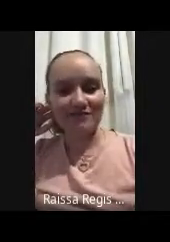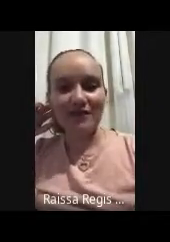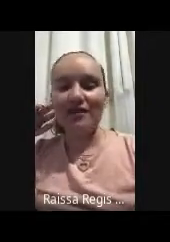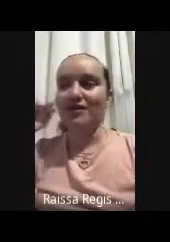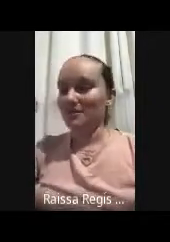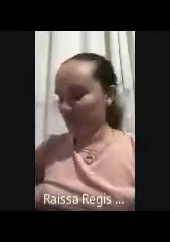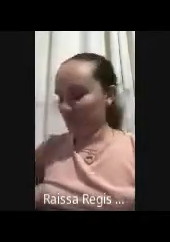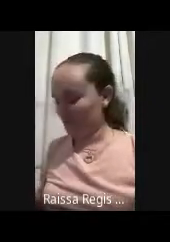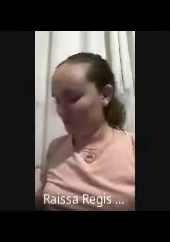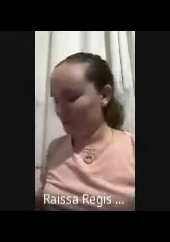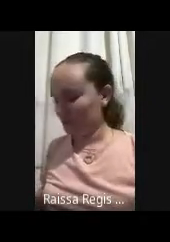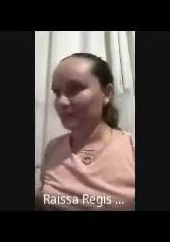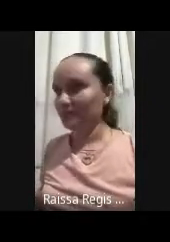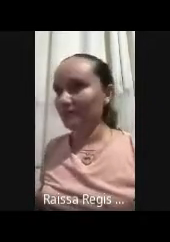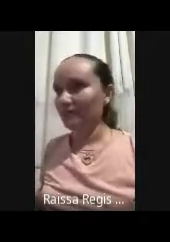sinais.